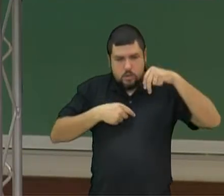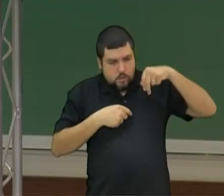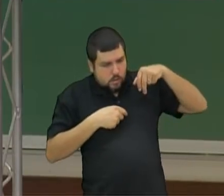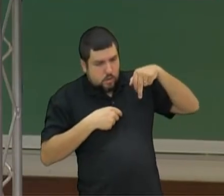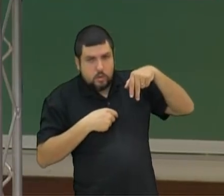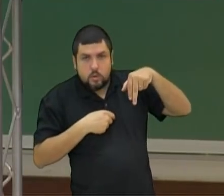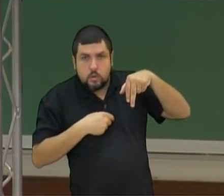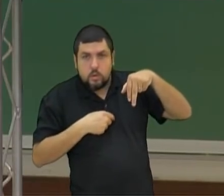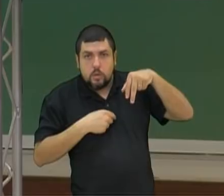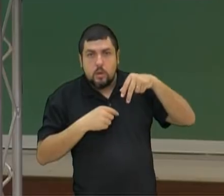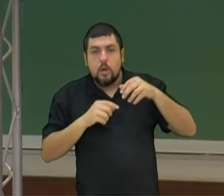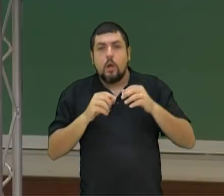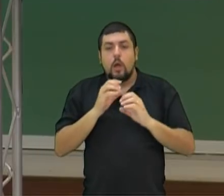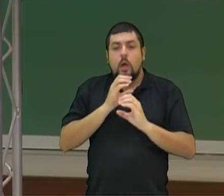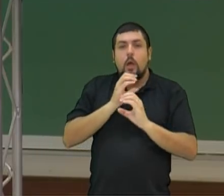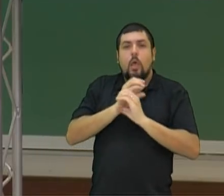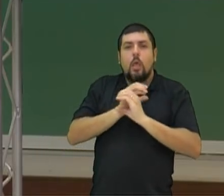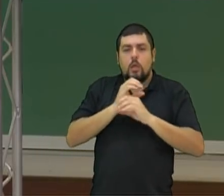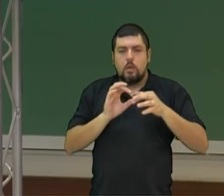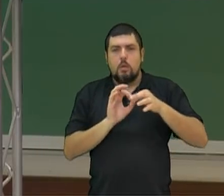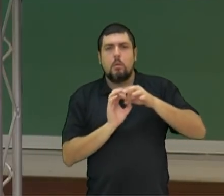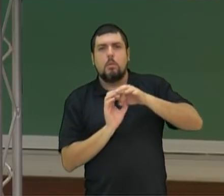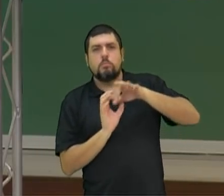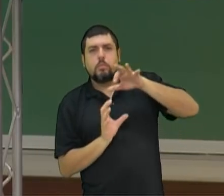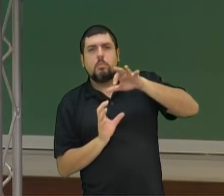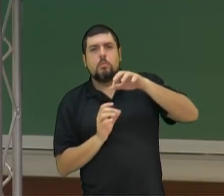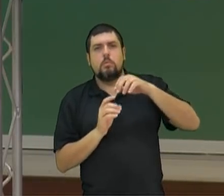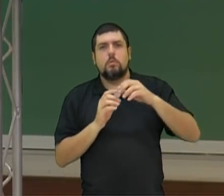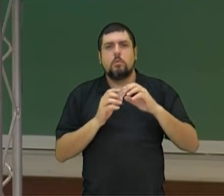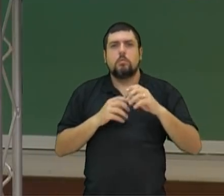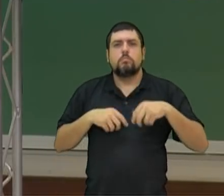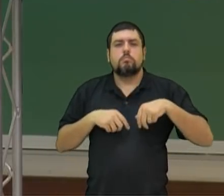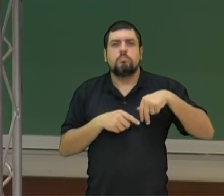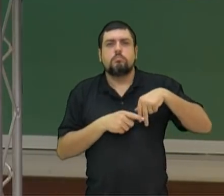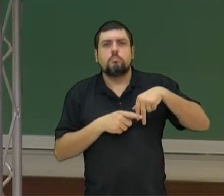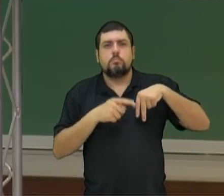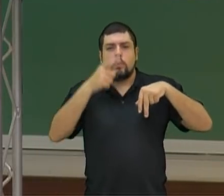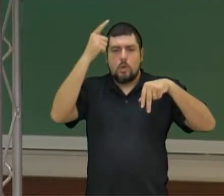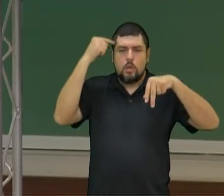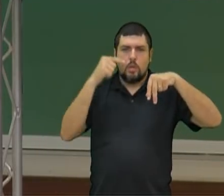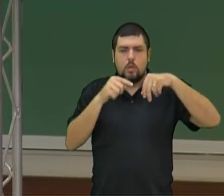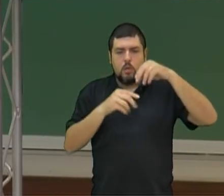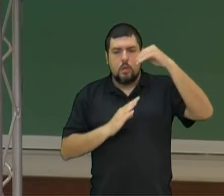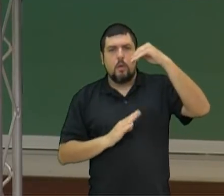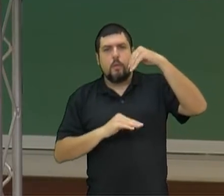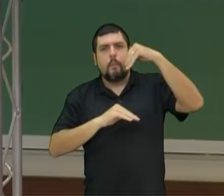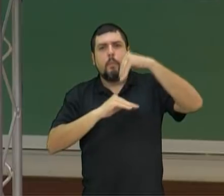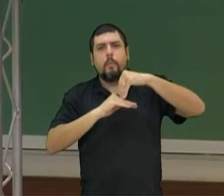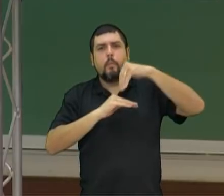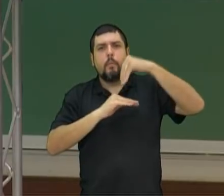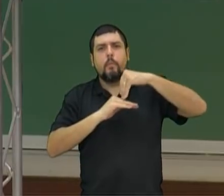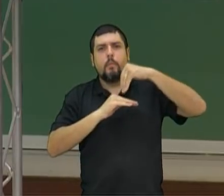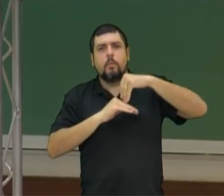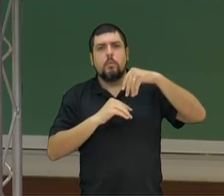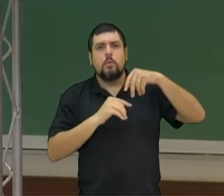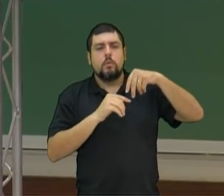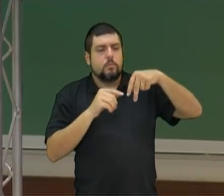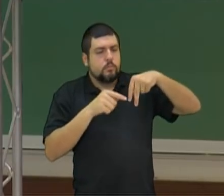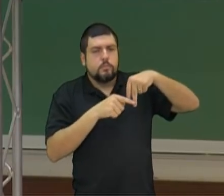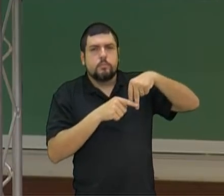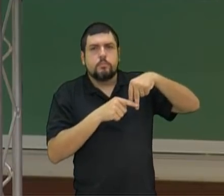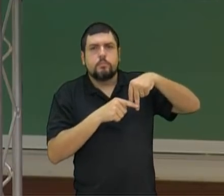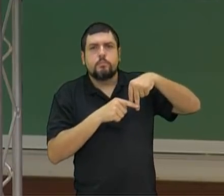pessoa, infelizmente, perde os movimentos. Então, por isso que é tão importante no trânsito